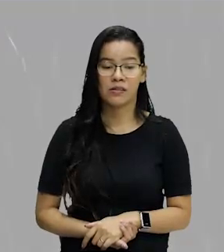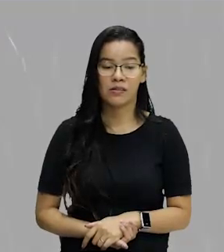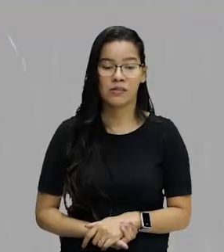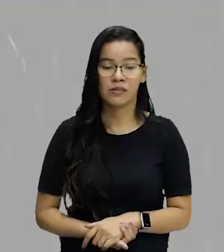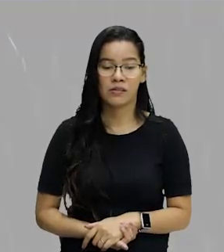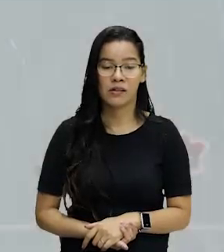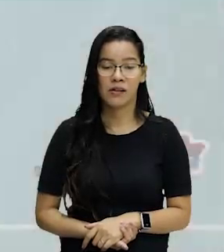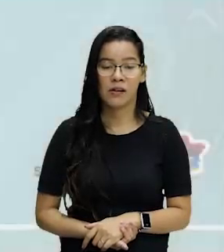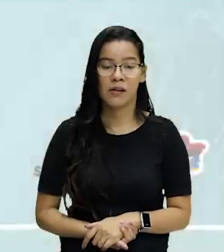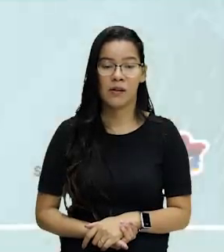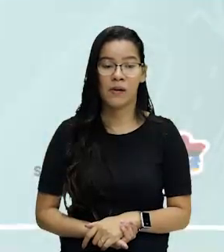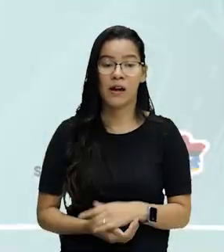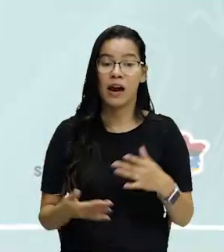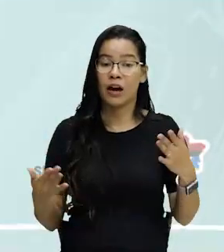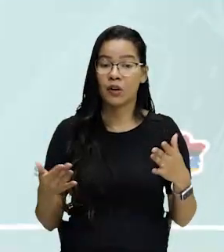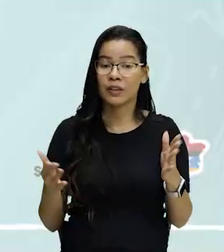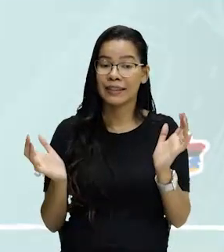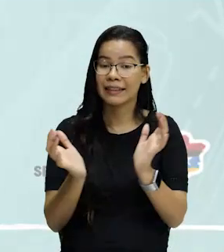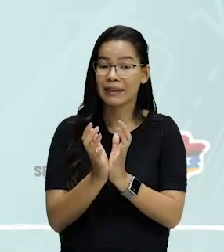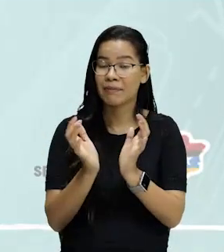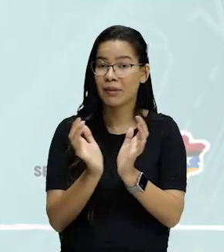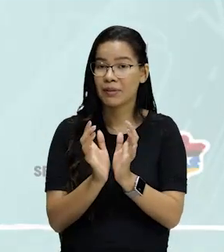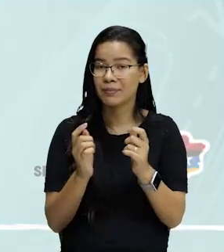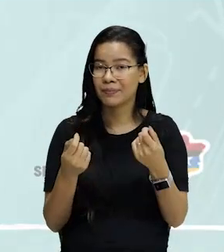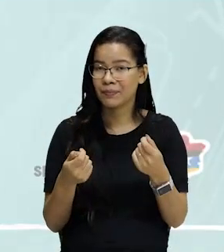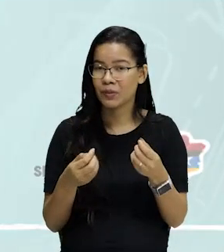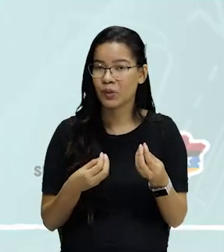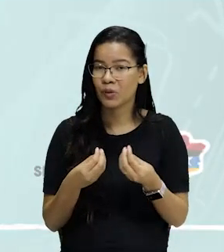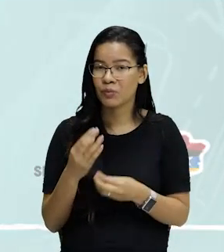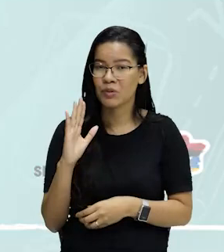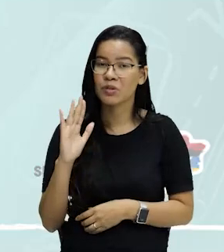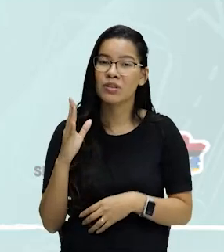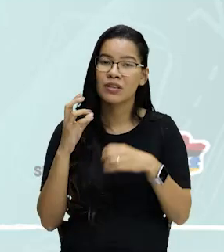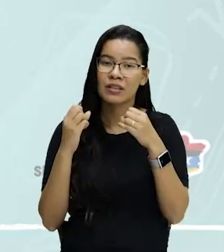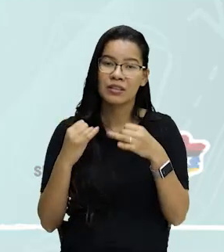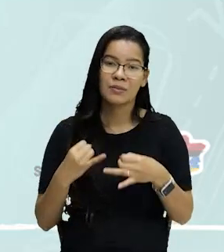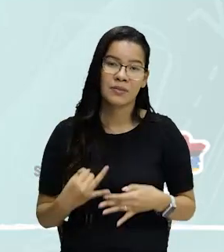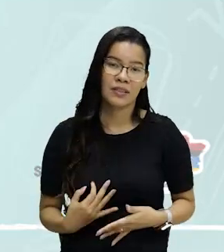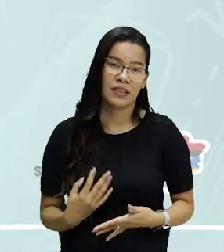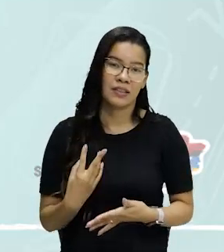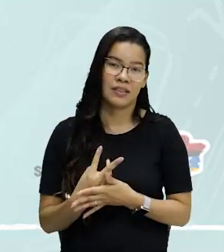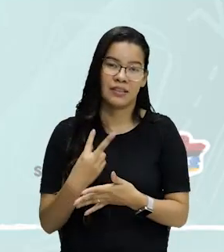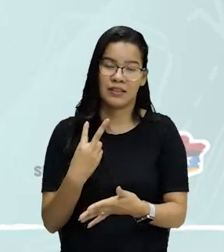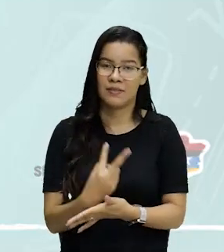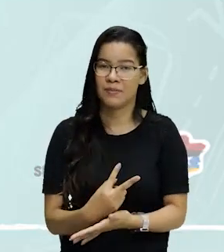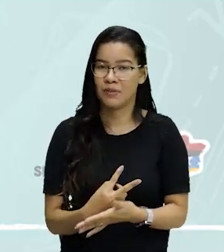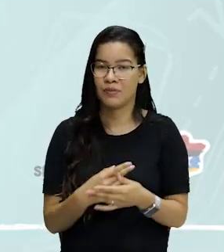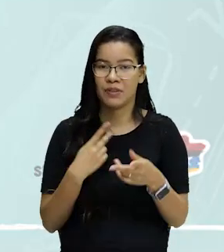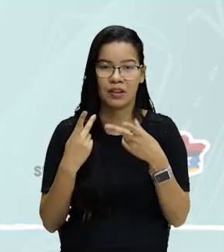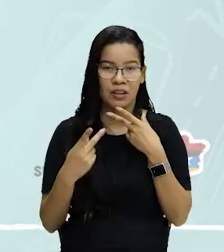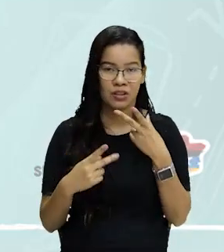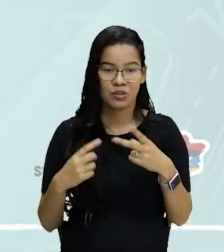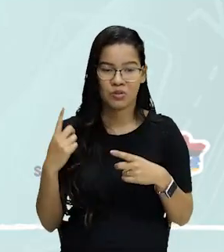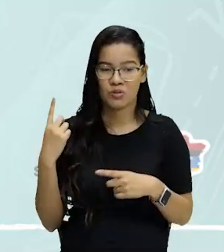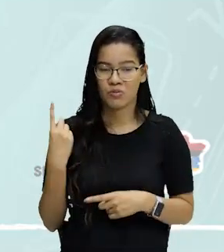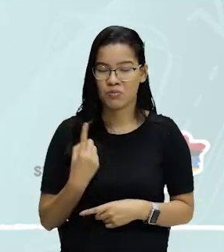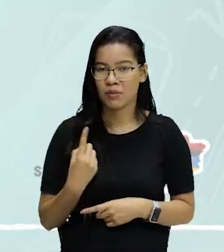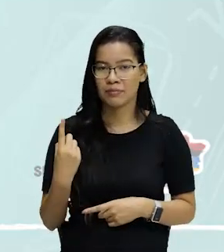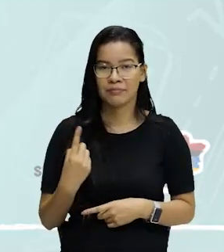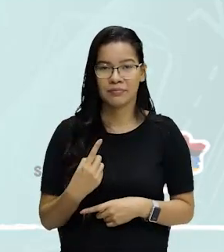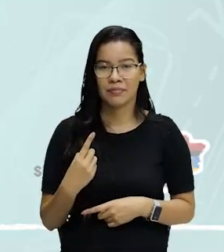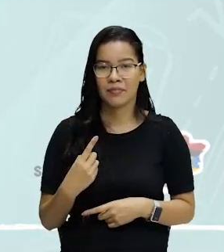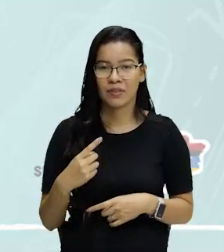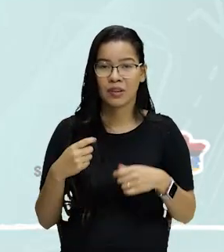artificial. Equipamentos necessários, como eu falei para vocês, eu sempre vou trazer aqui, quando eu falar de alguma modalidade radical,